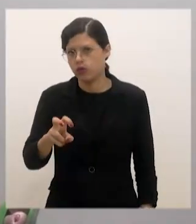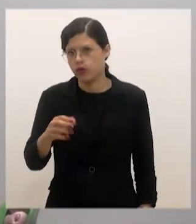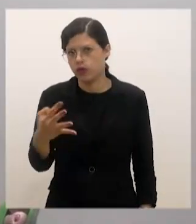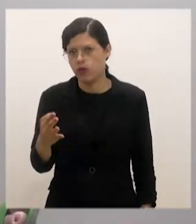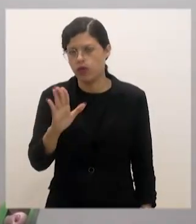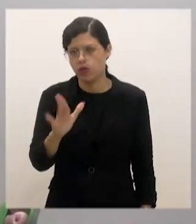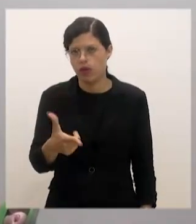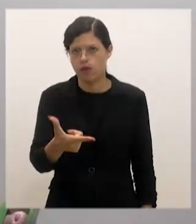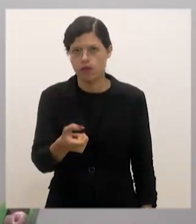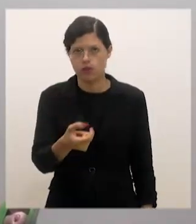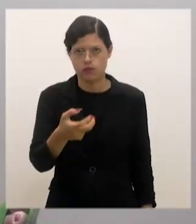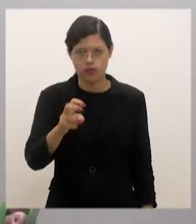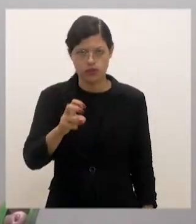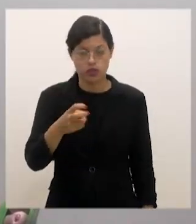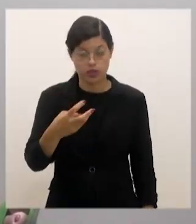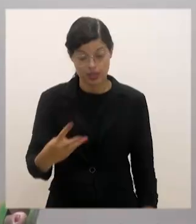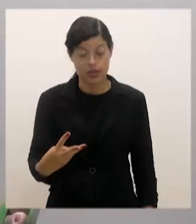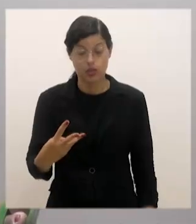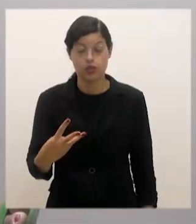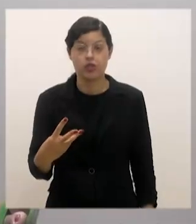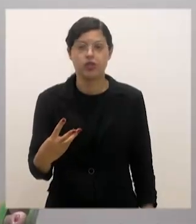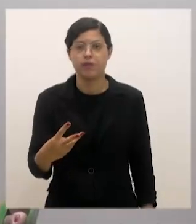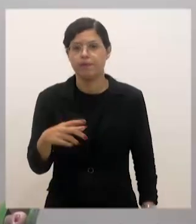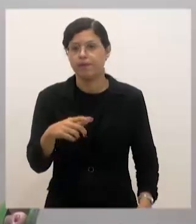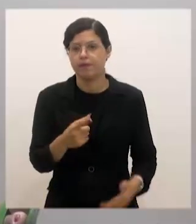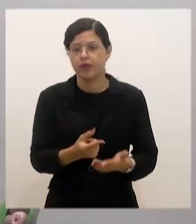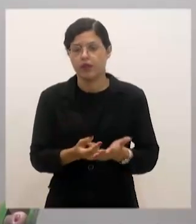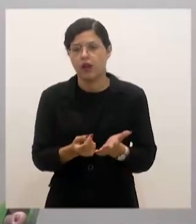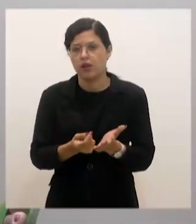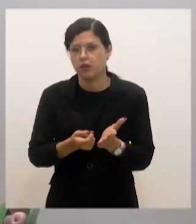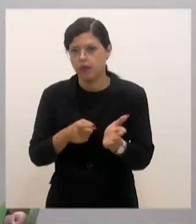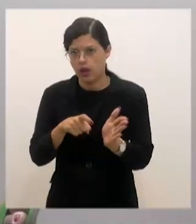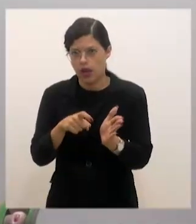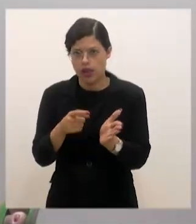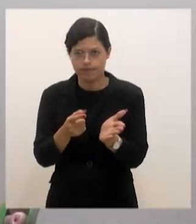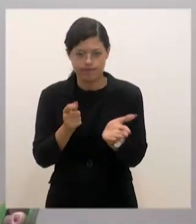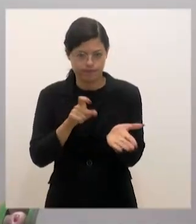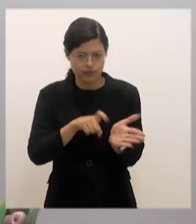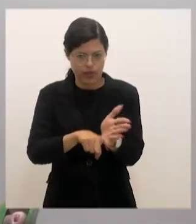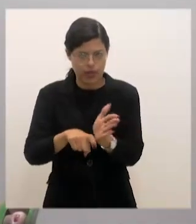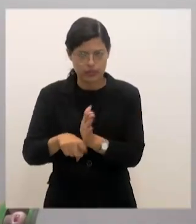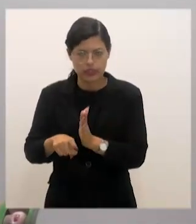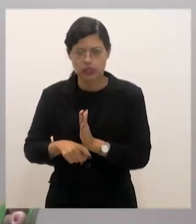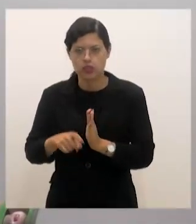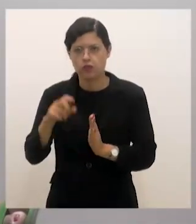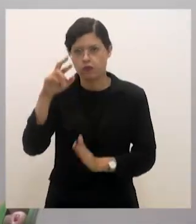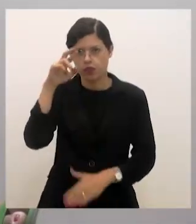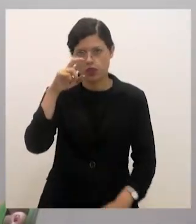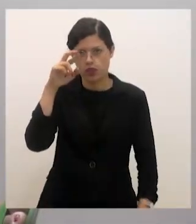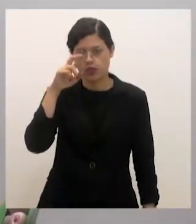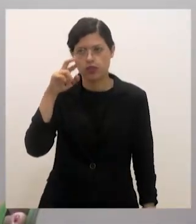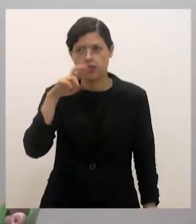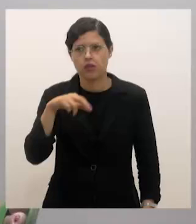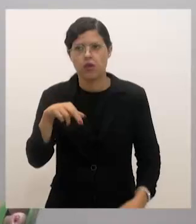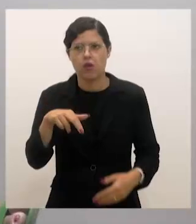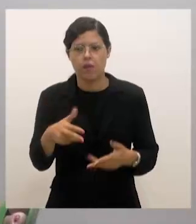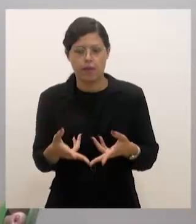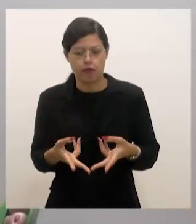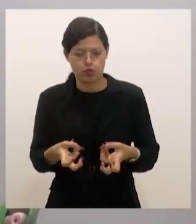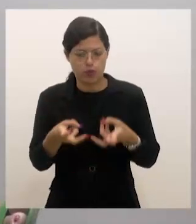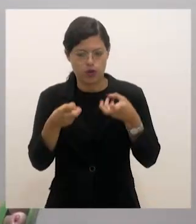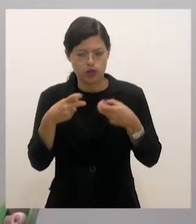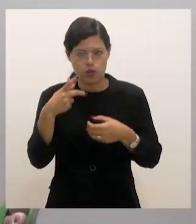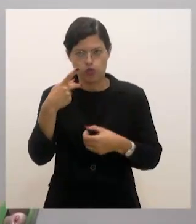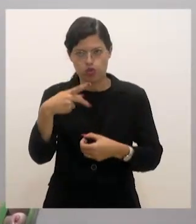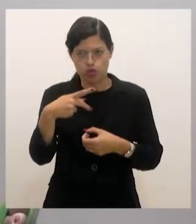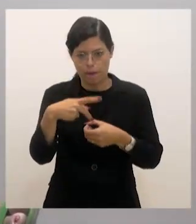de 23, que é a taxa de fiscalização pela exploração de petróleo e gás,